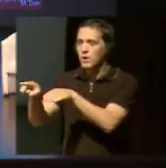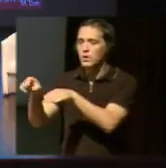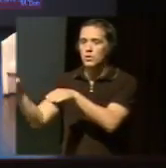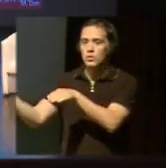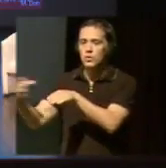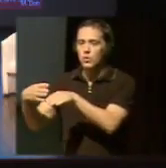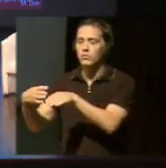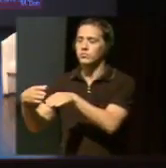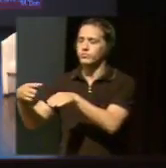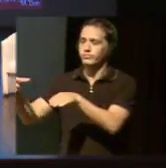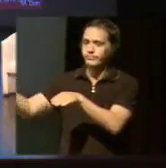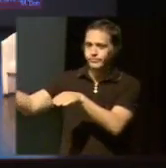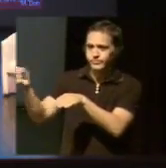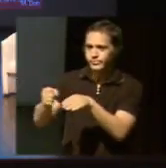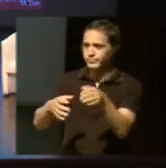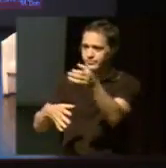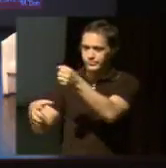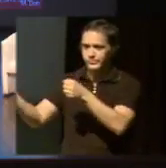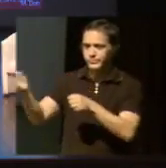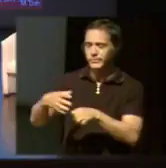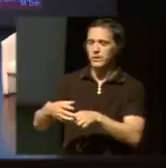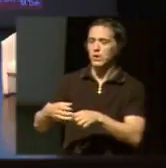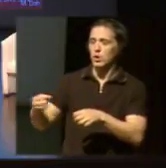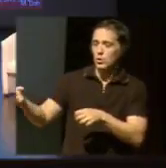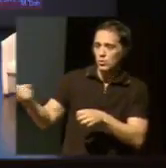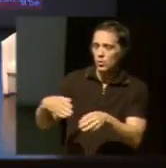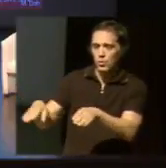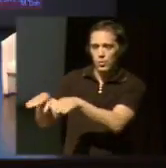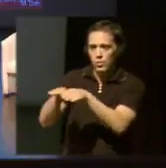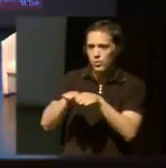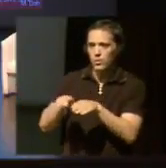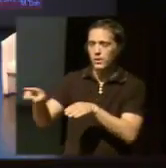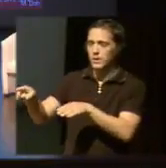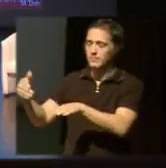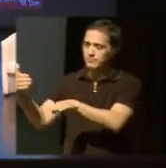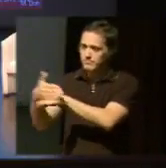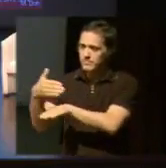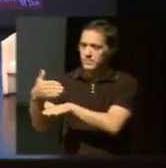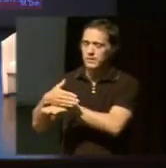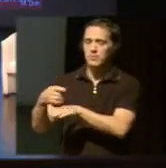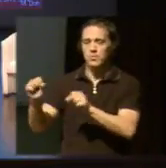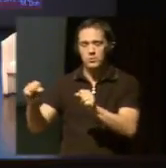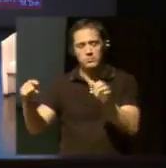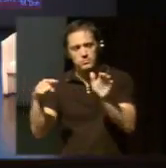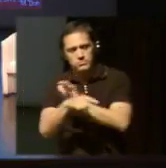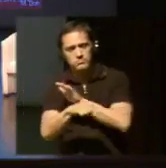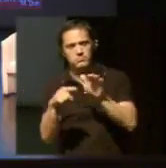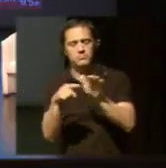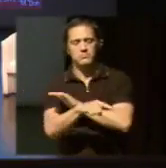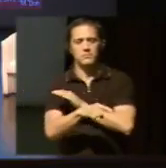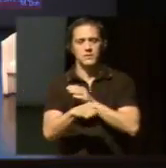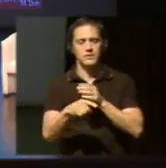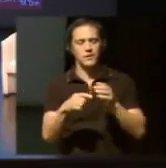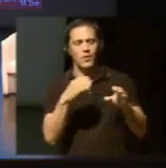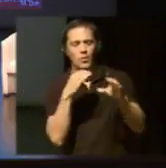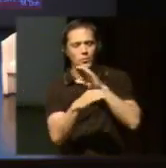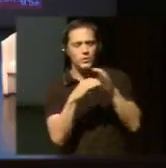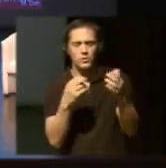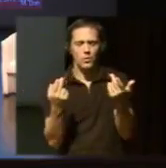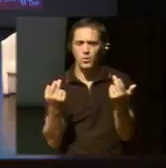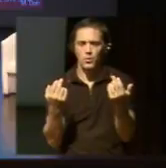terceira idade. Isso facilita a esses que não tinham acesso a fazer perguntas. Falam a mesma